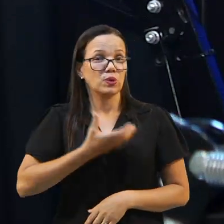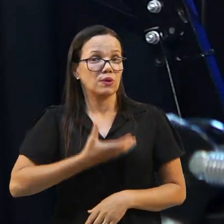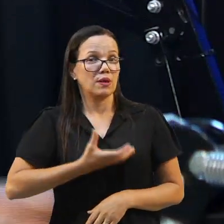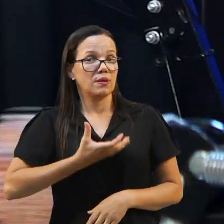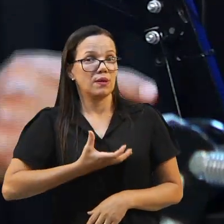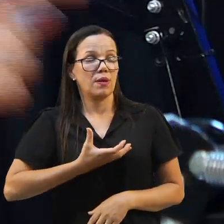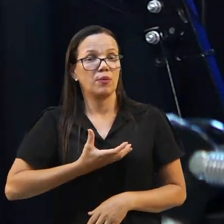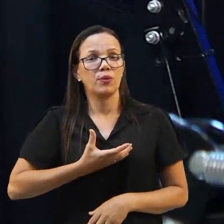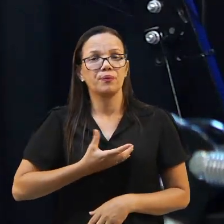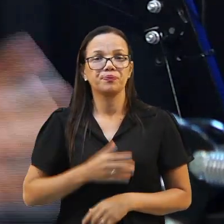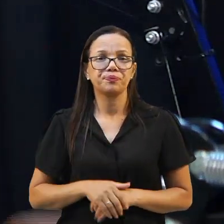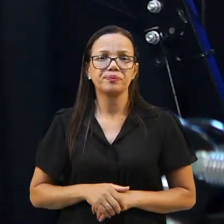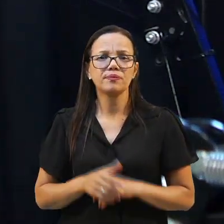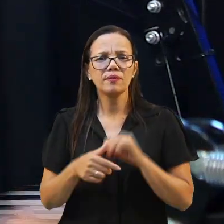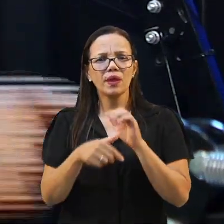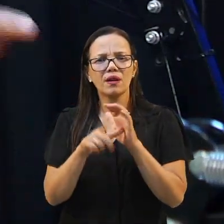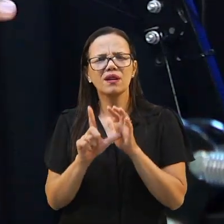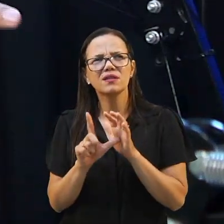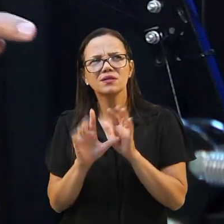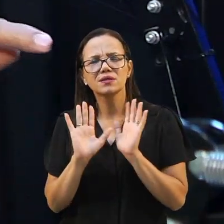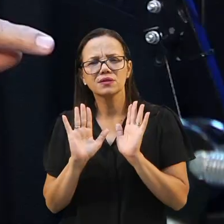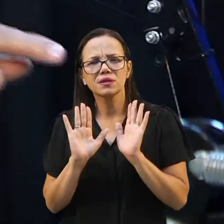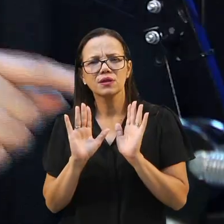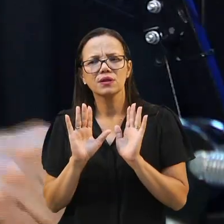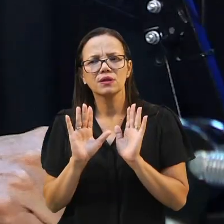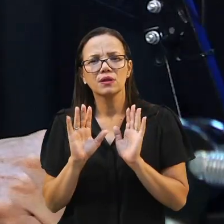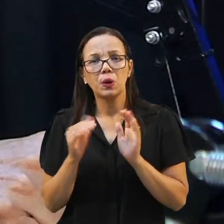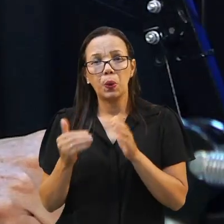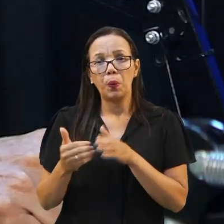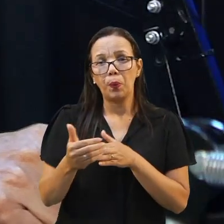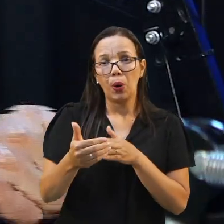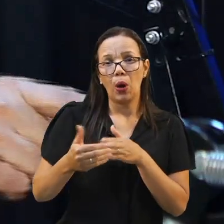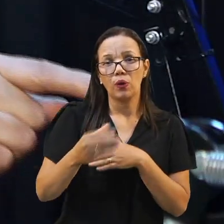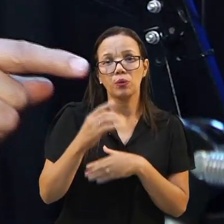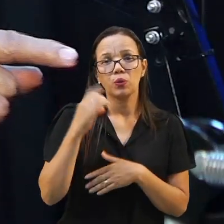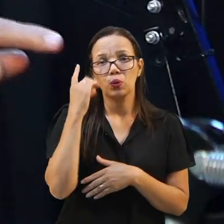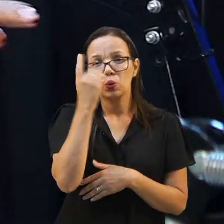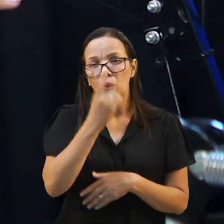dezembro, antes disso, no próximo